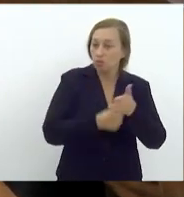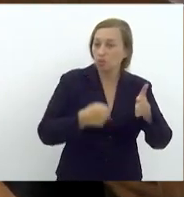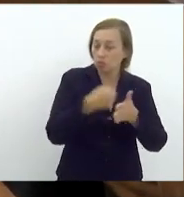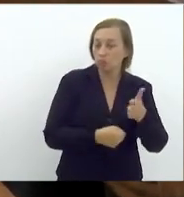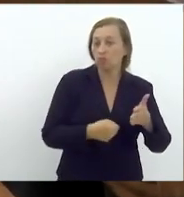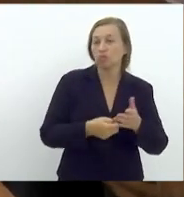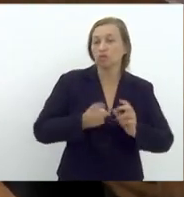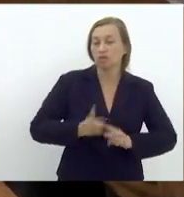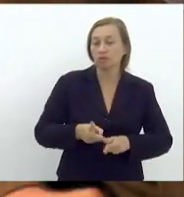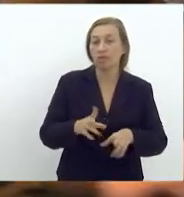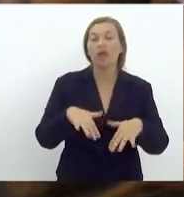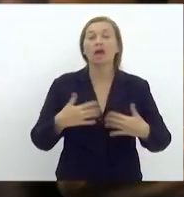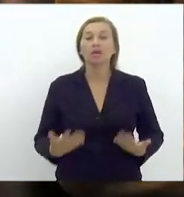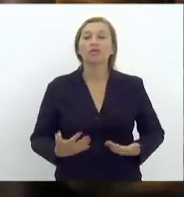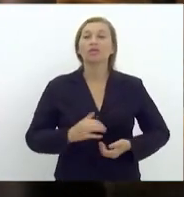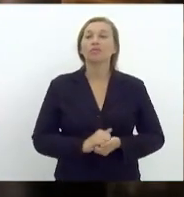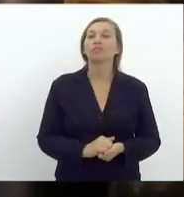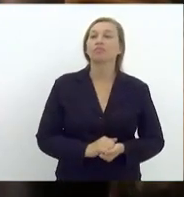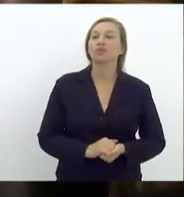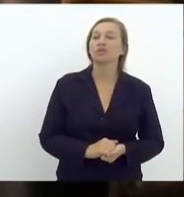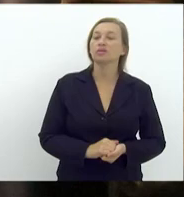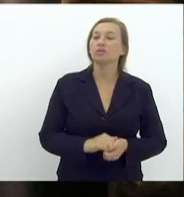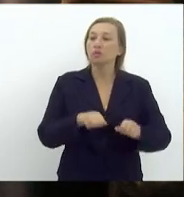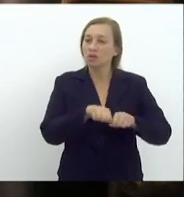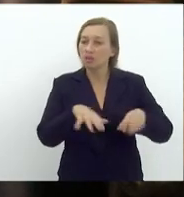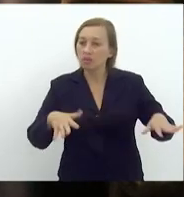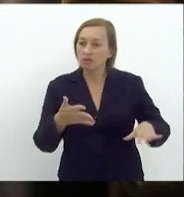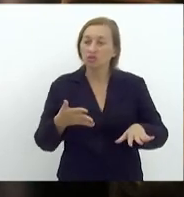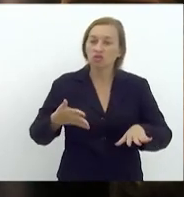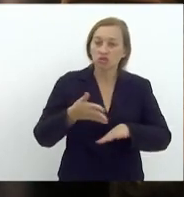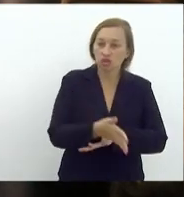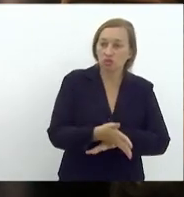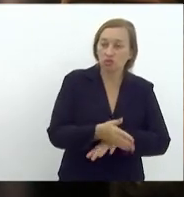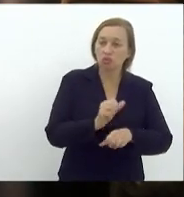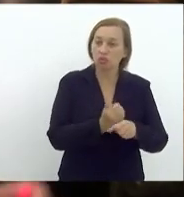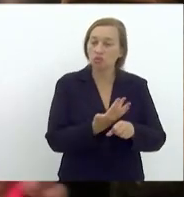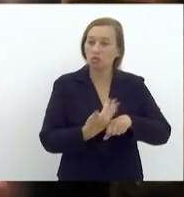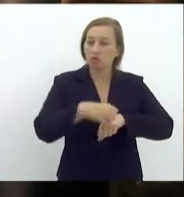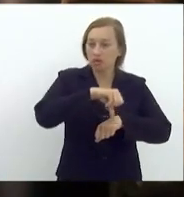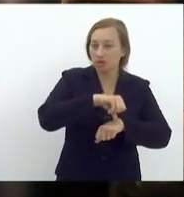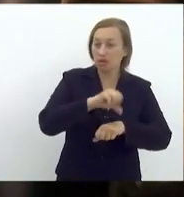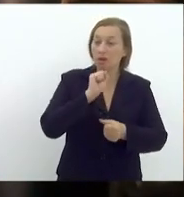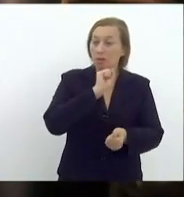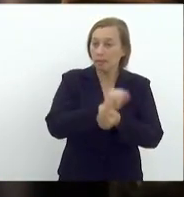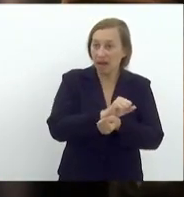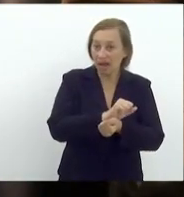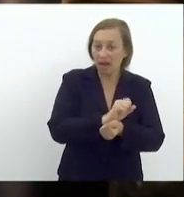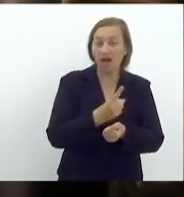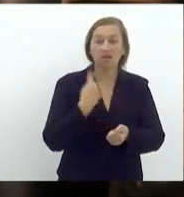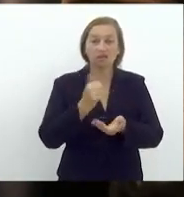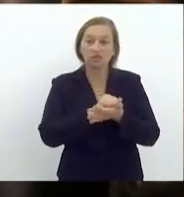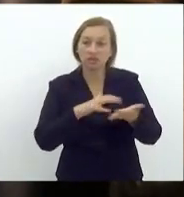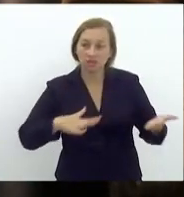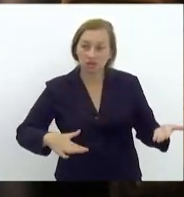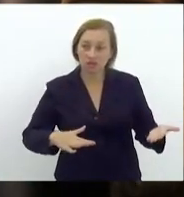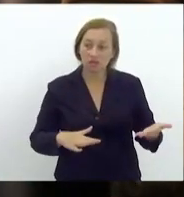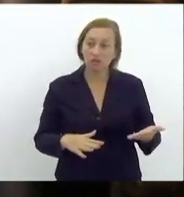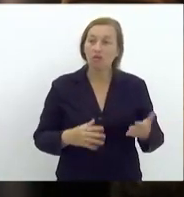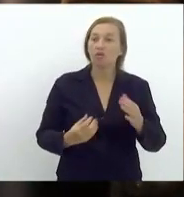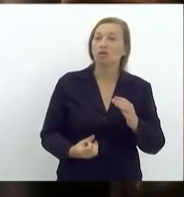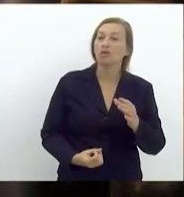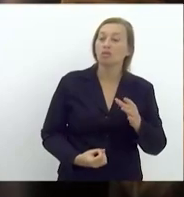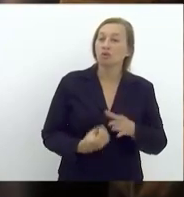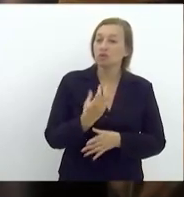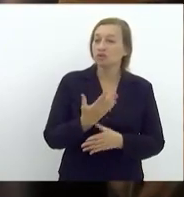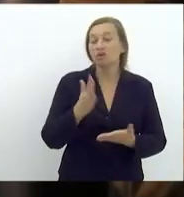então quando quando a pandemia chegou do covid nós tivemos que parar as nossas atividades foi a produção